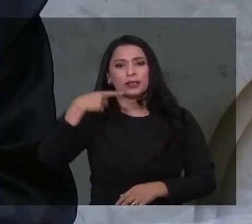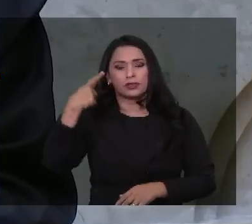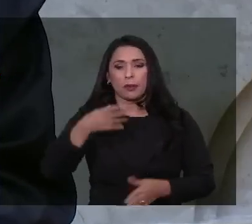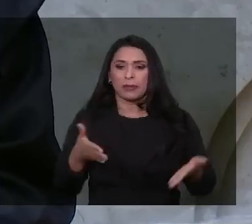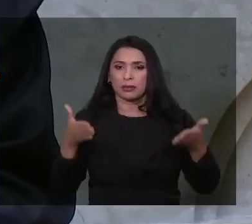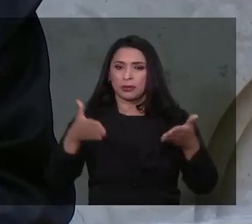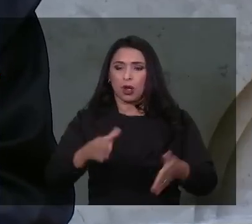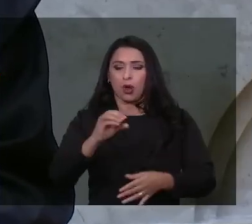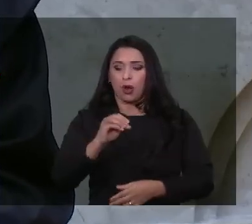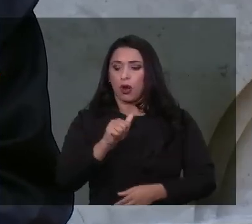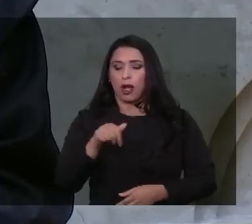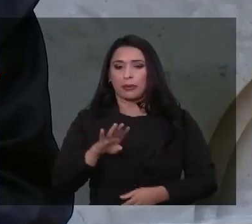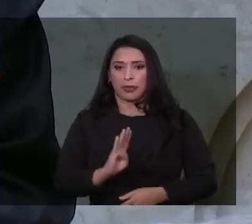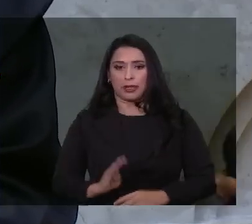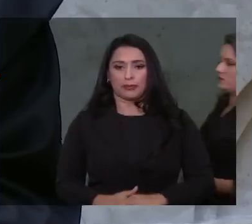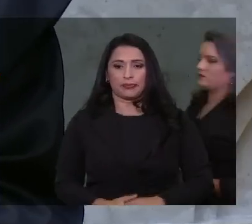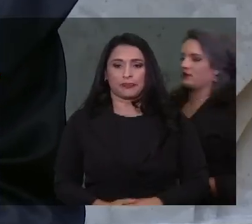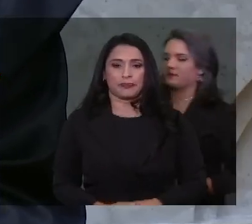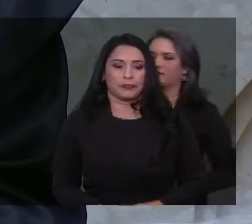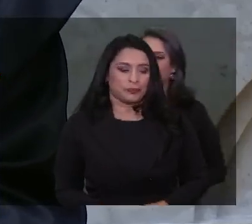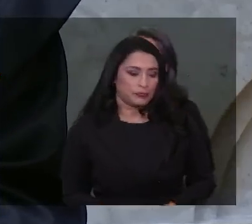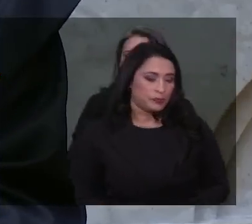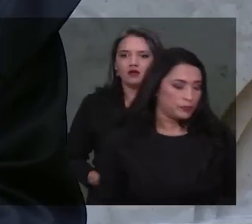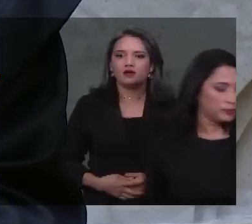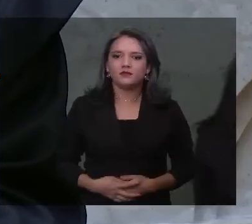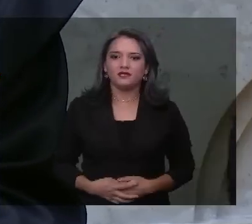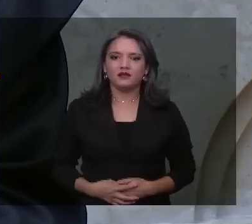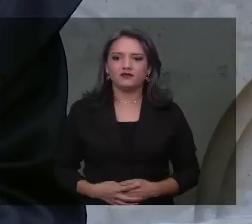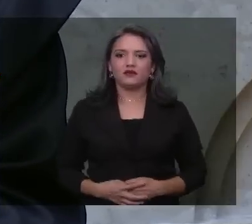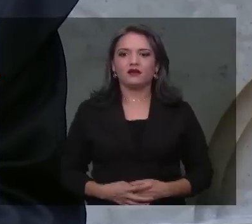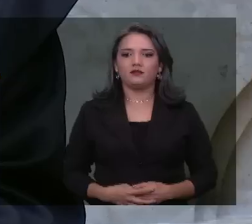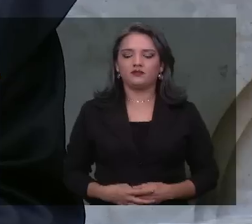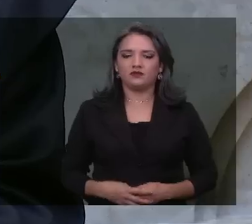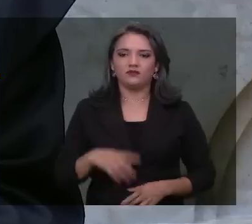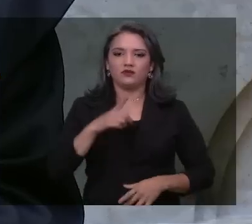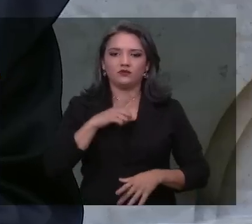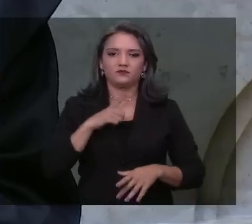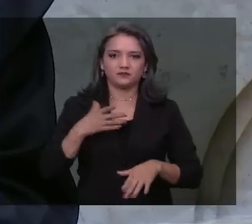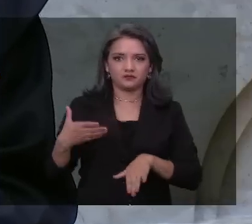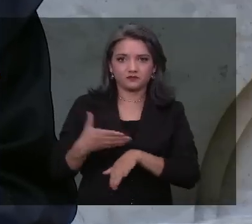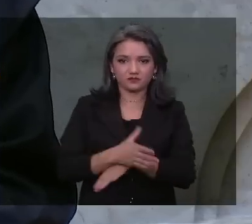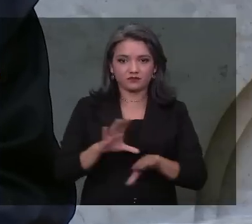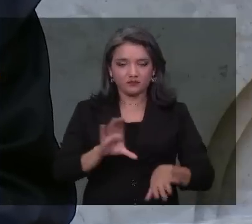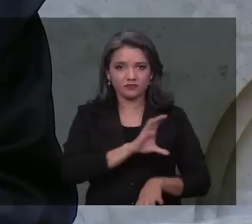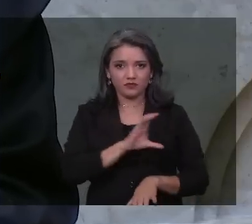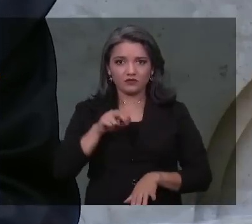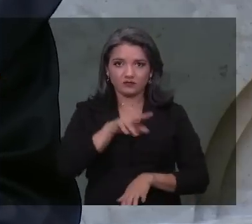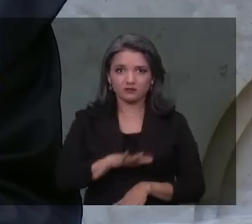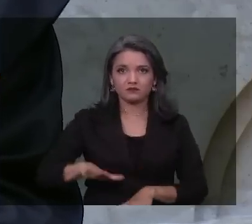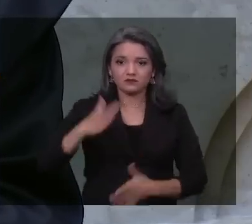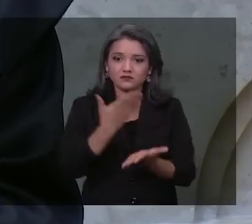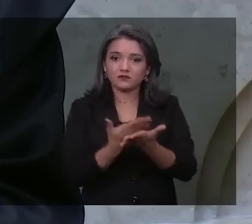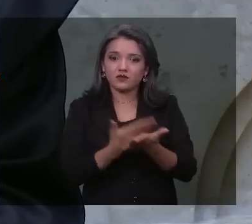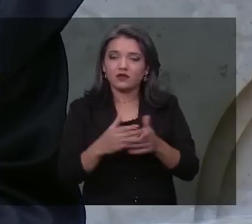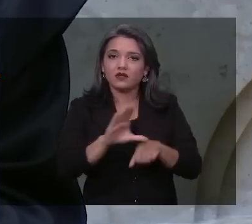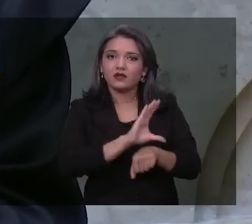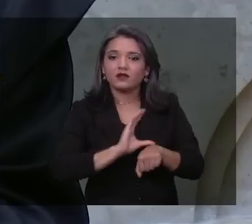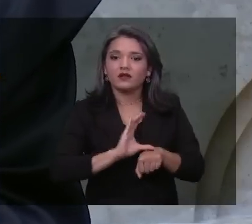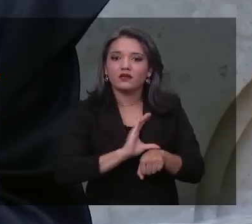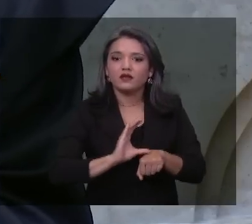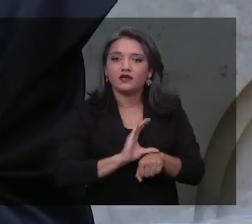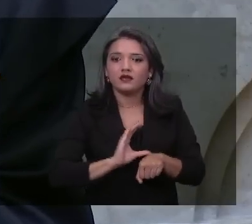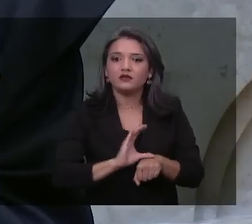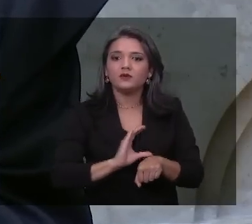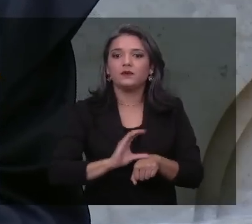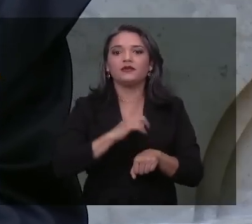Ordem dos Advogados do Brasil. Ele integrou a Comissão Nacional de Estudos Constitucionais e as comissões temáticas de